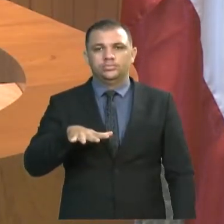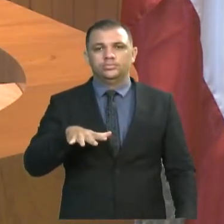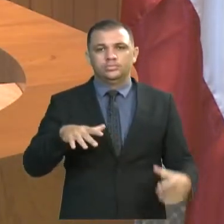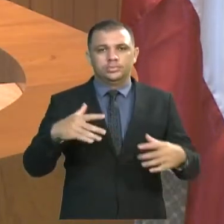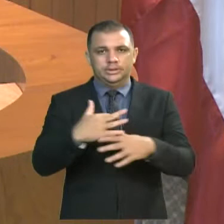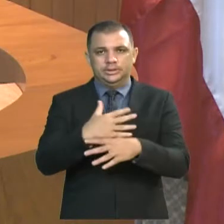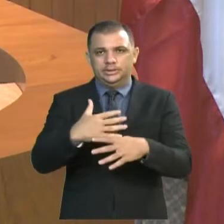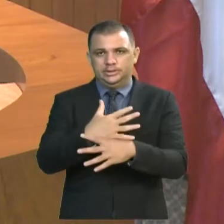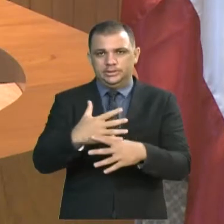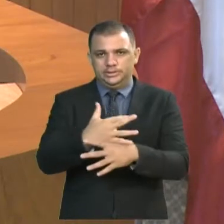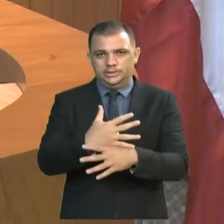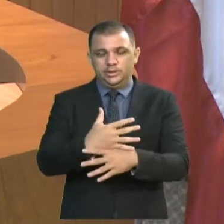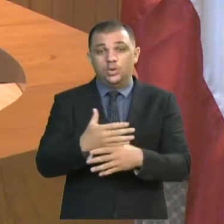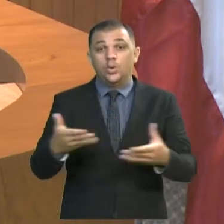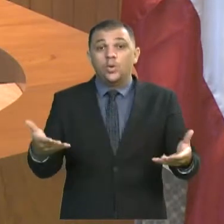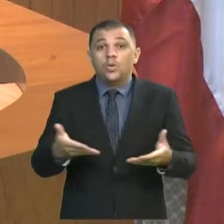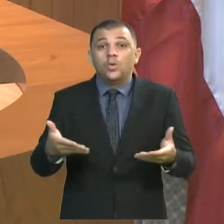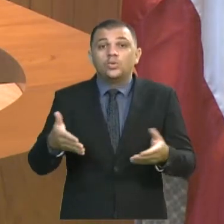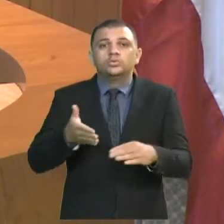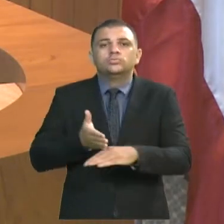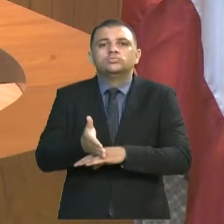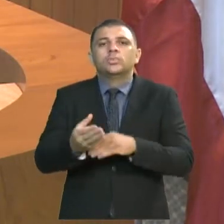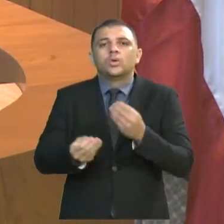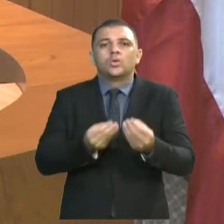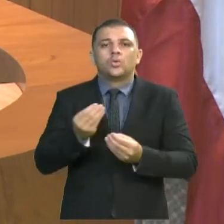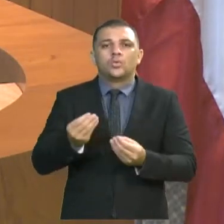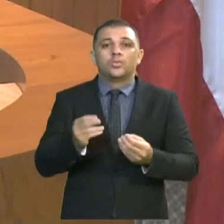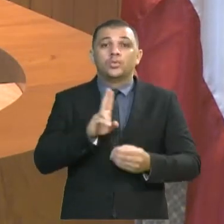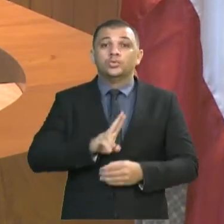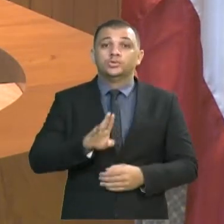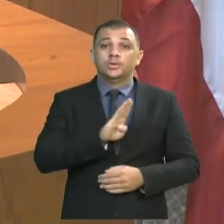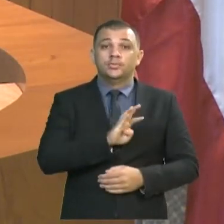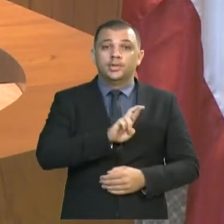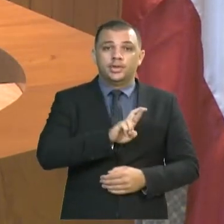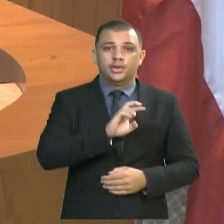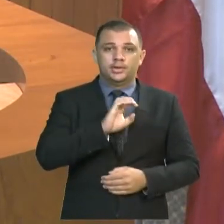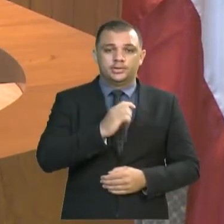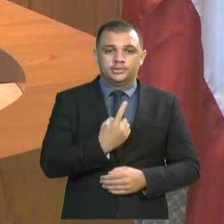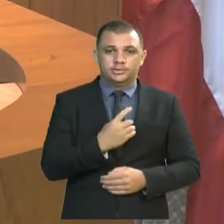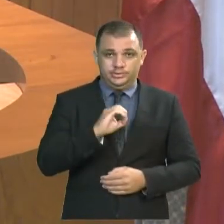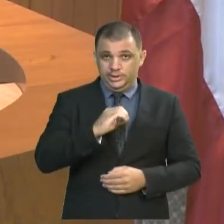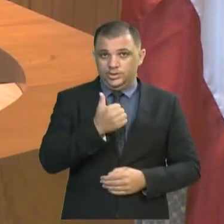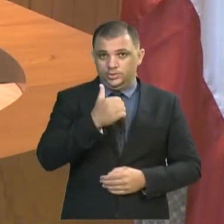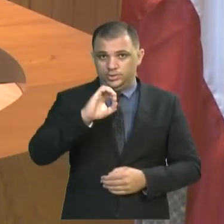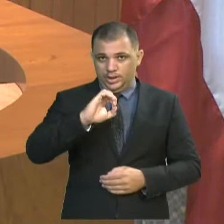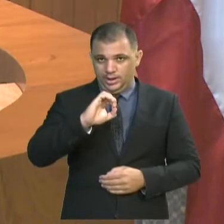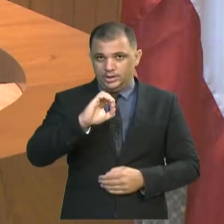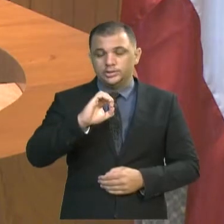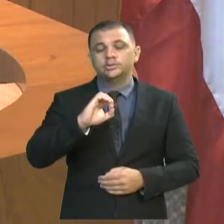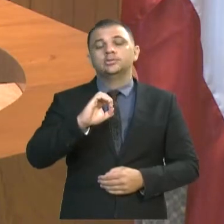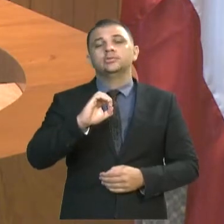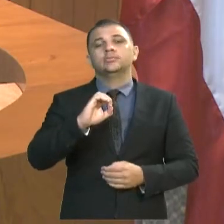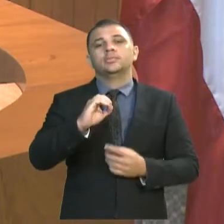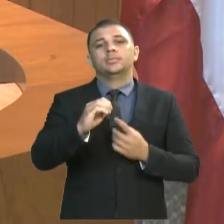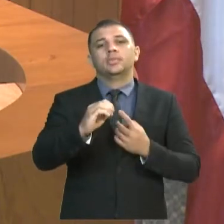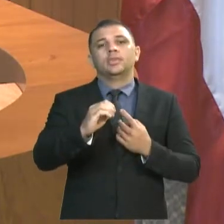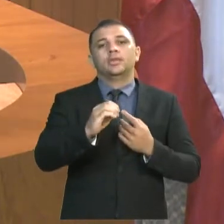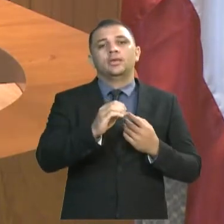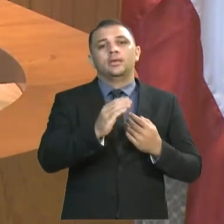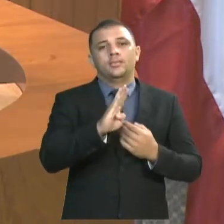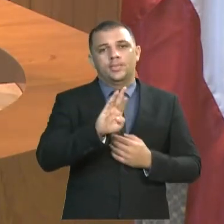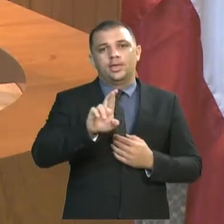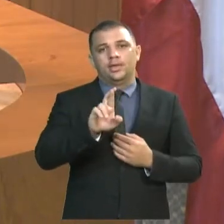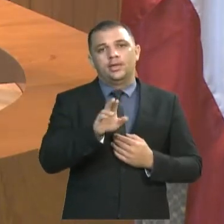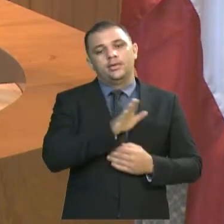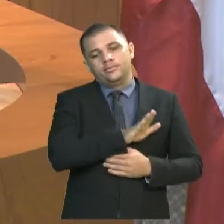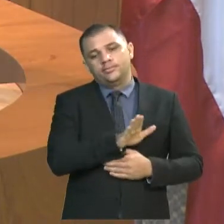o acesso é você vem pela BR-010, pela Belém-Brasília, e você lá no final da cidade, você pega